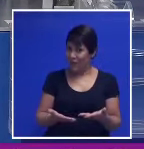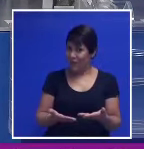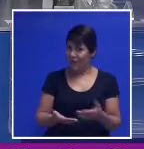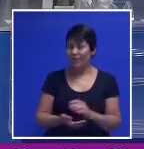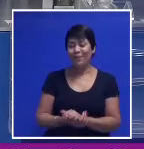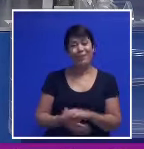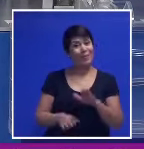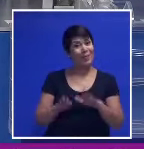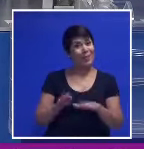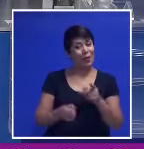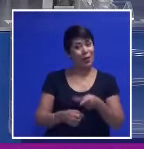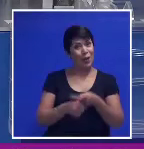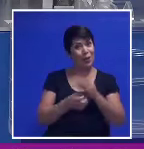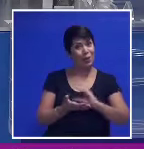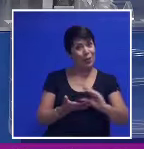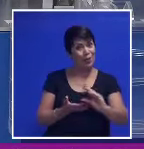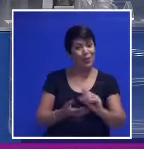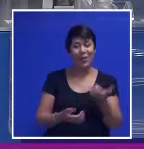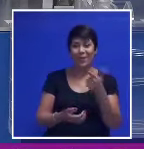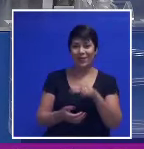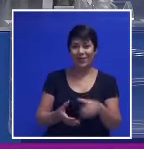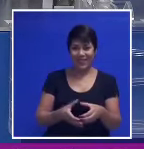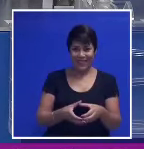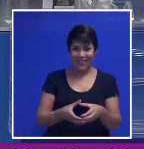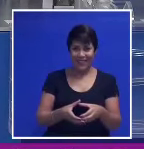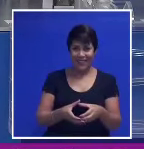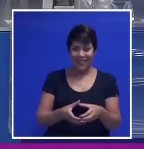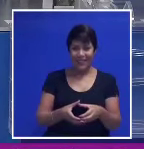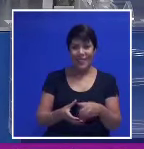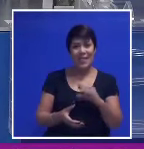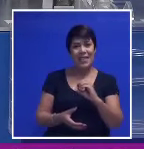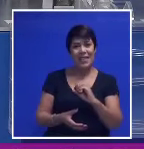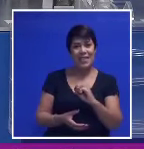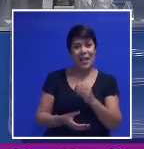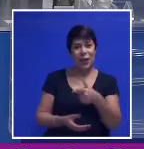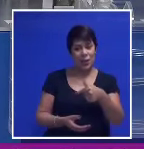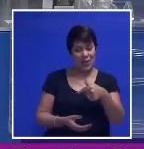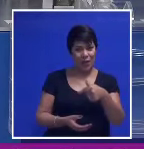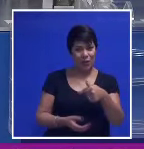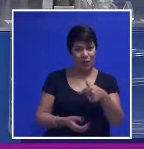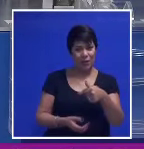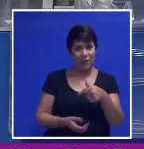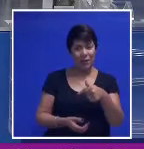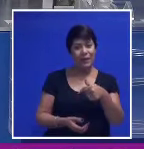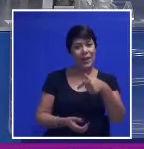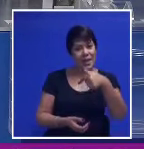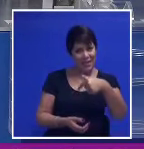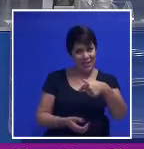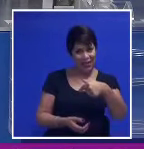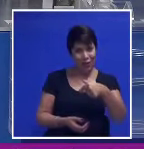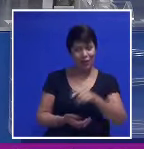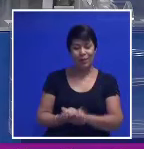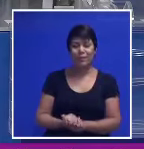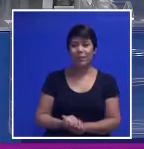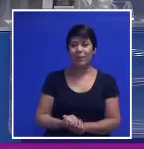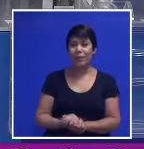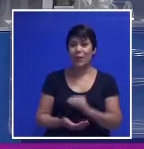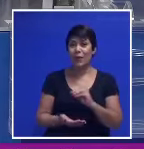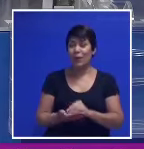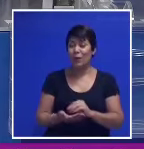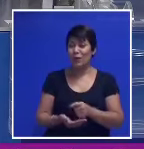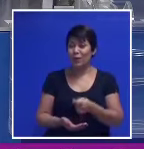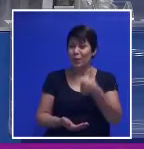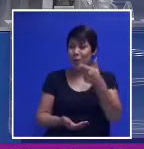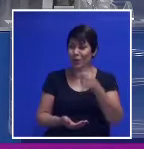Quem sabe hoje esse prêmio sai para você. Mais uma bola chegando, é 07. 07. Faltam 3